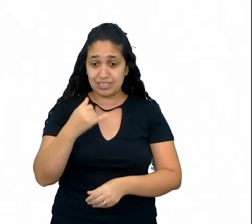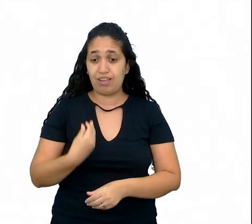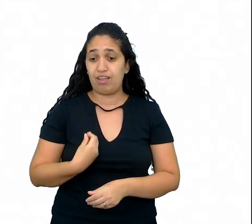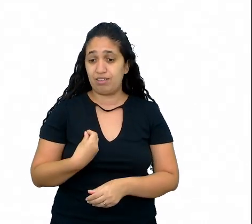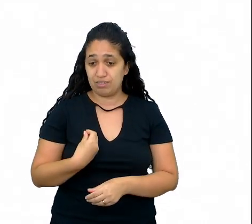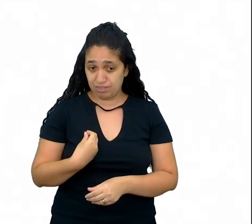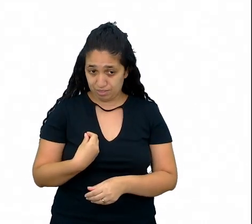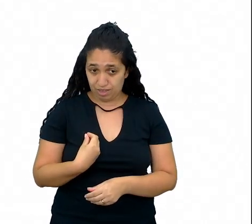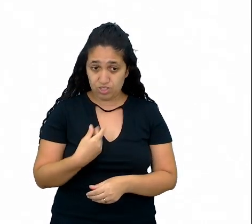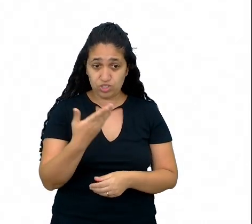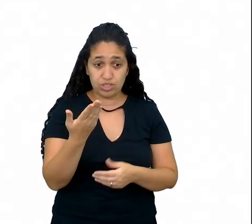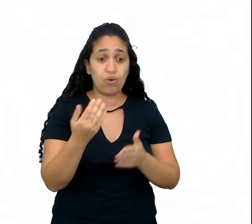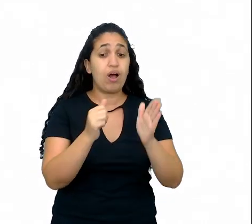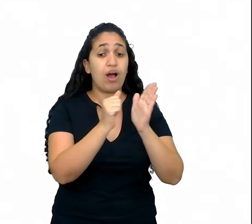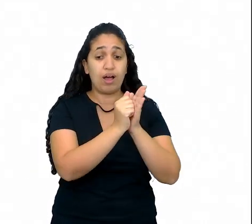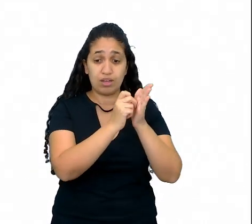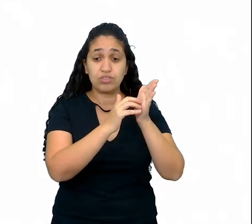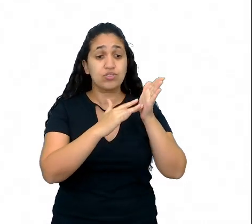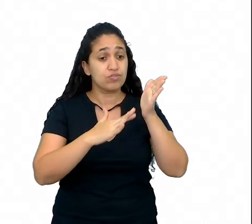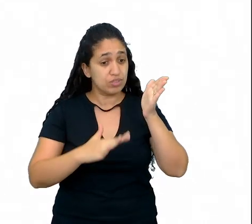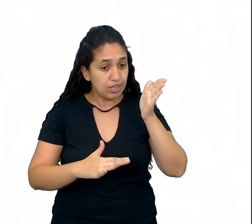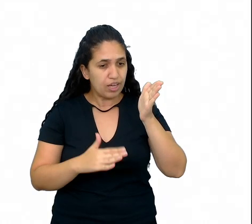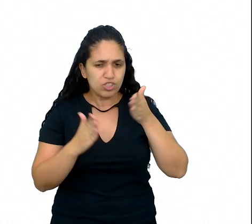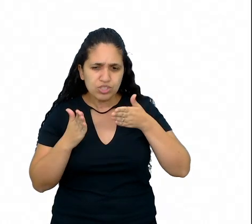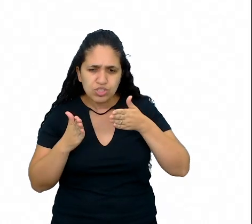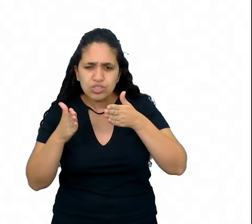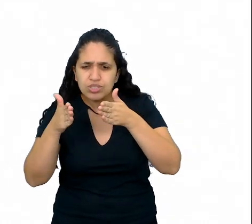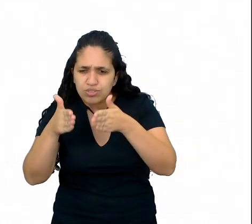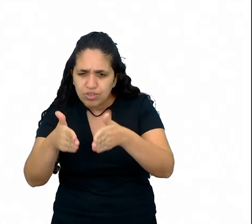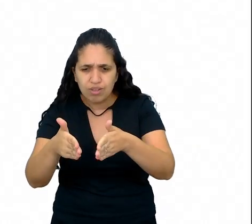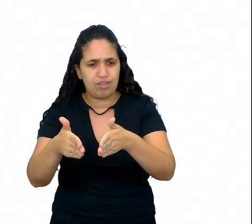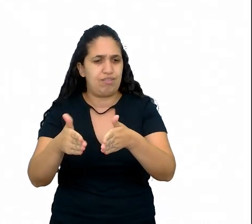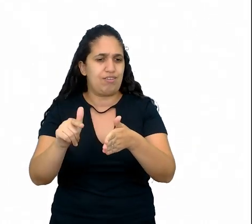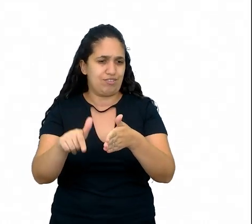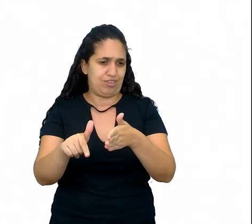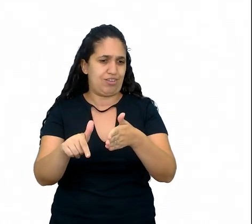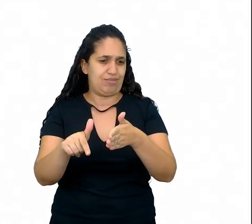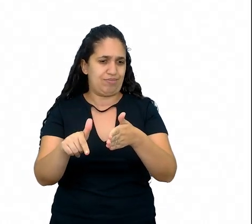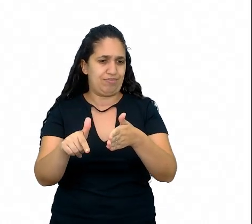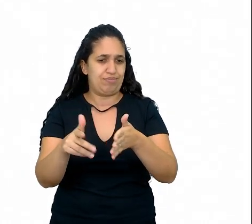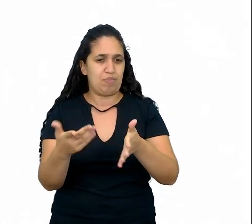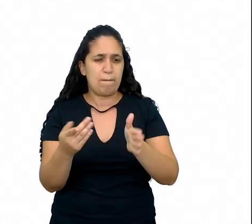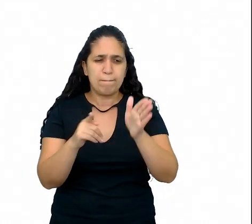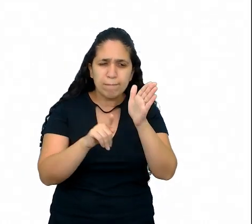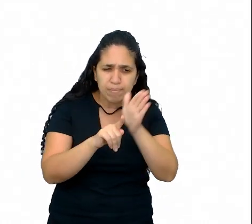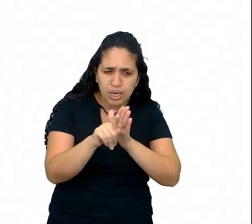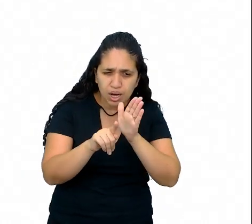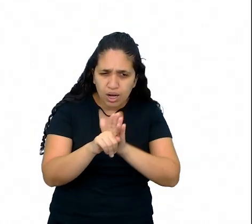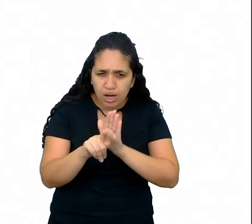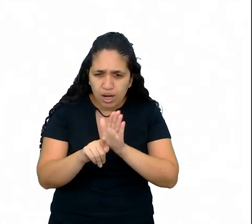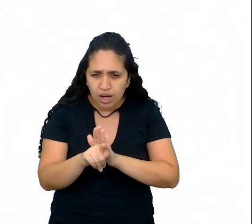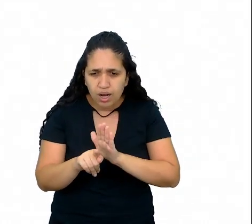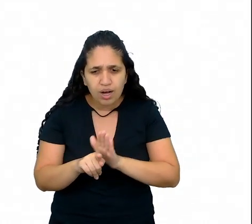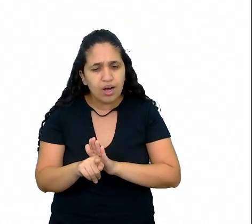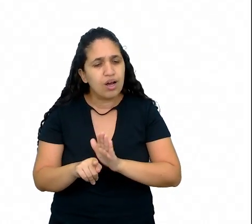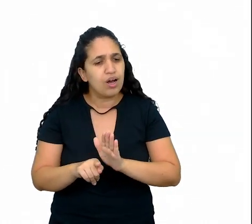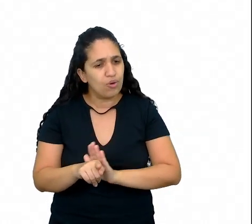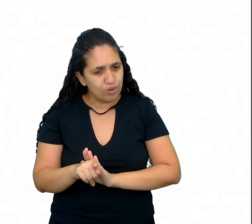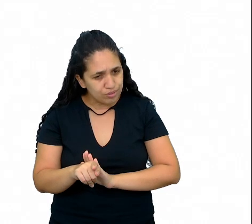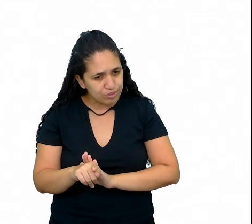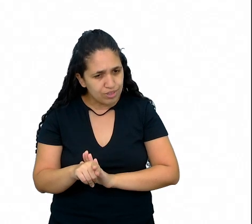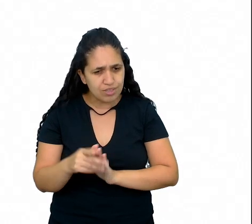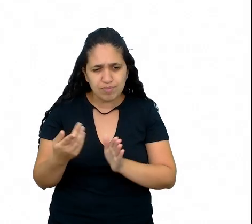própria atividade, ela é direcionada para isso. Ela vai tendo perguntas ali, né,